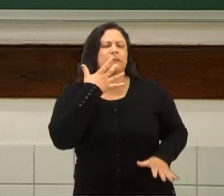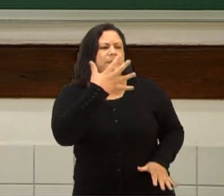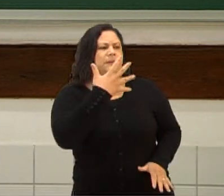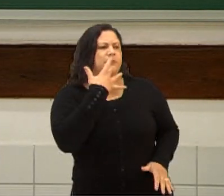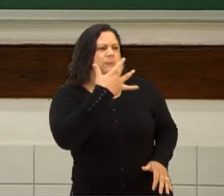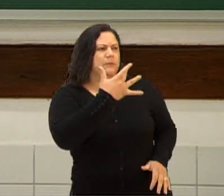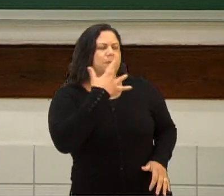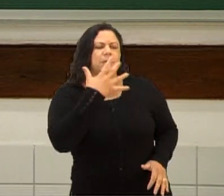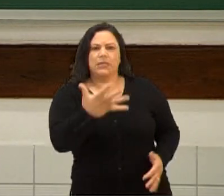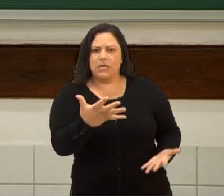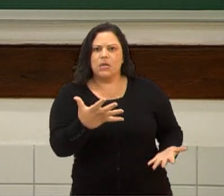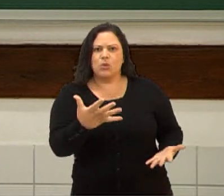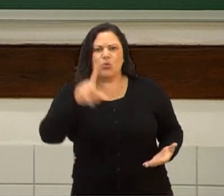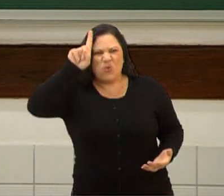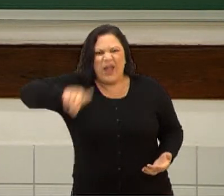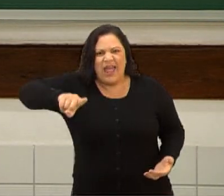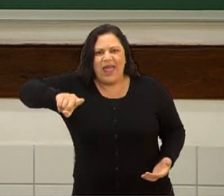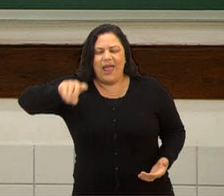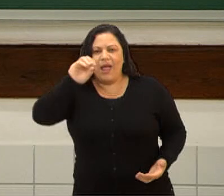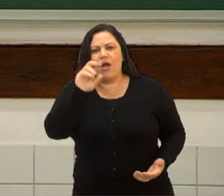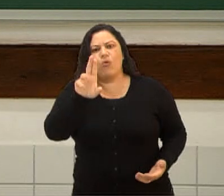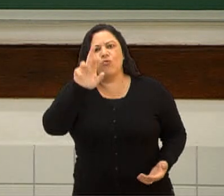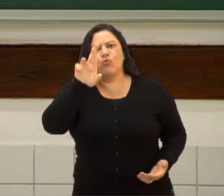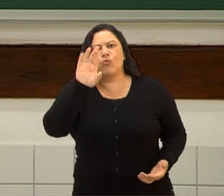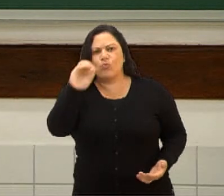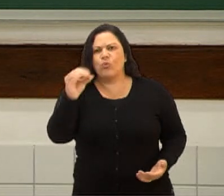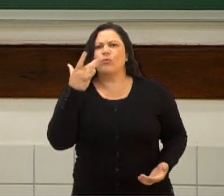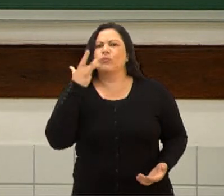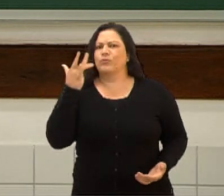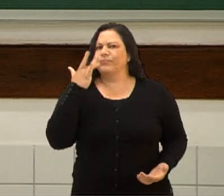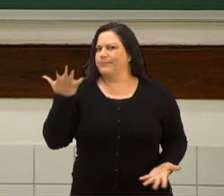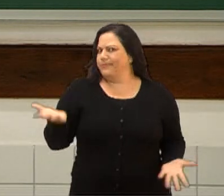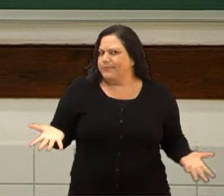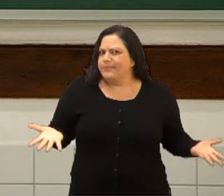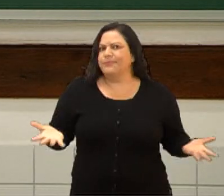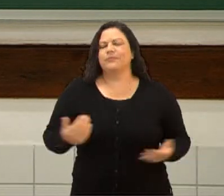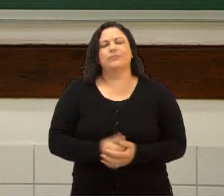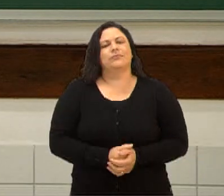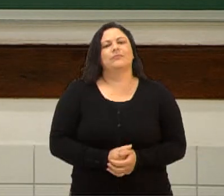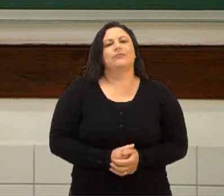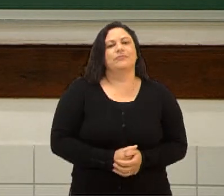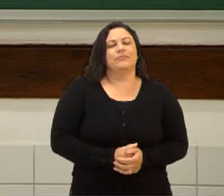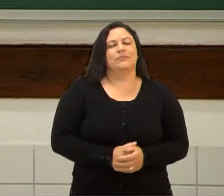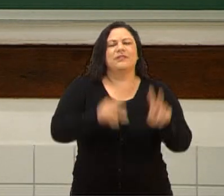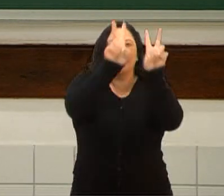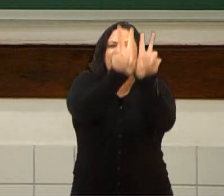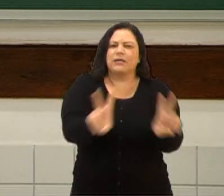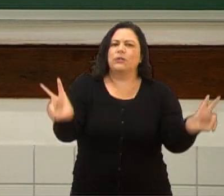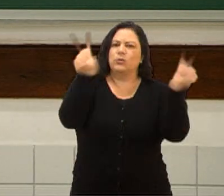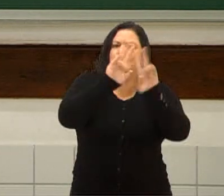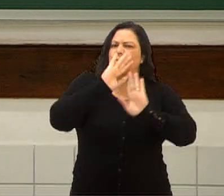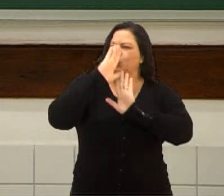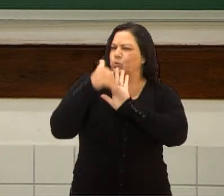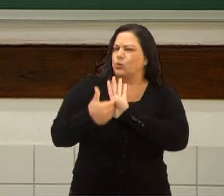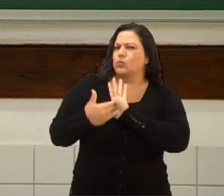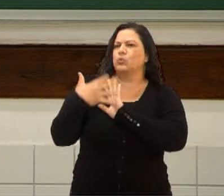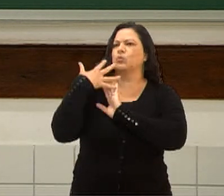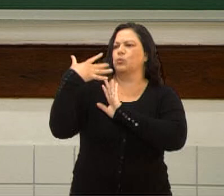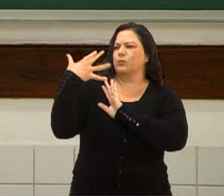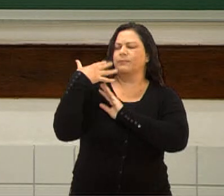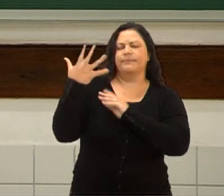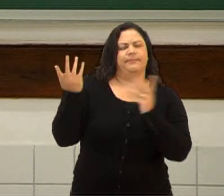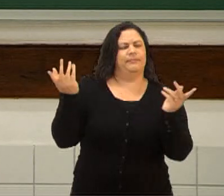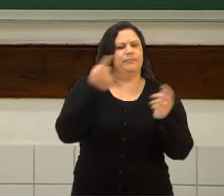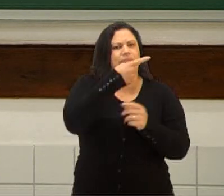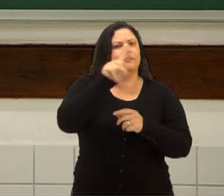ouro, ou seja, nem tudo que tem uma aparência legal, bonita, quer dizer que é bom e valioso. A gente precisa analisar primeiro, não